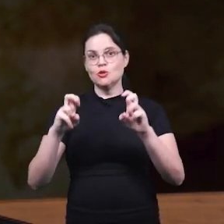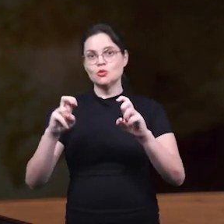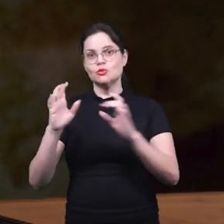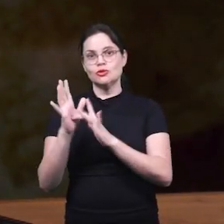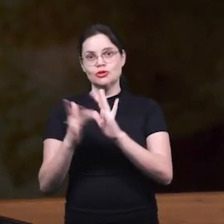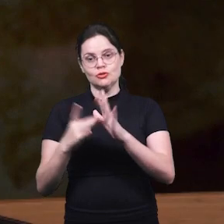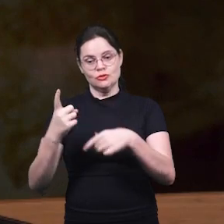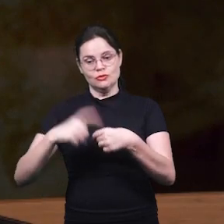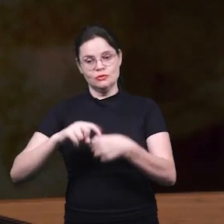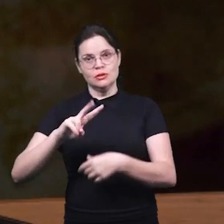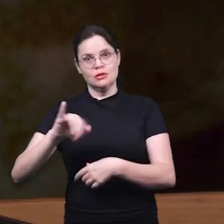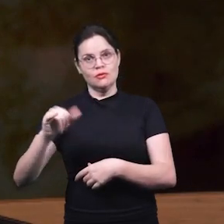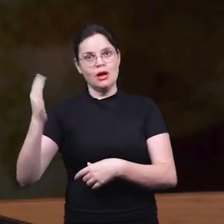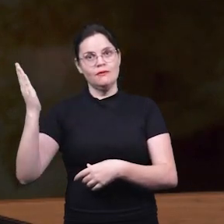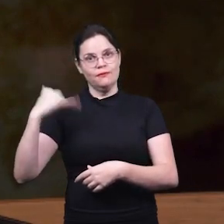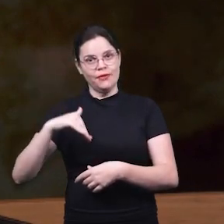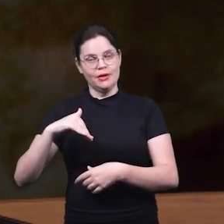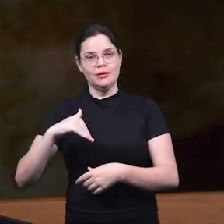e